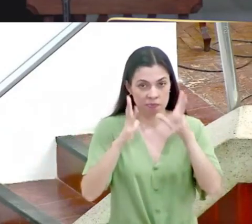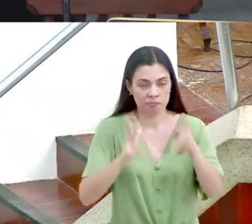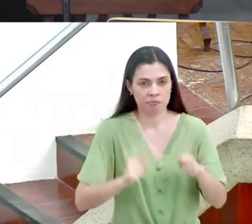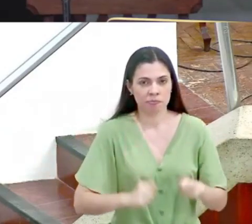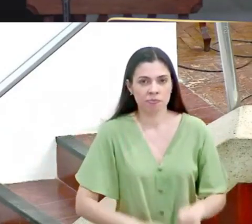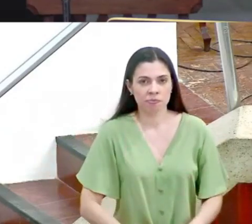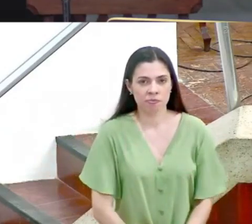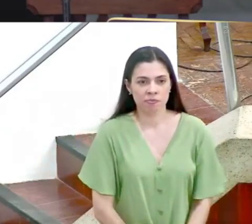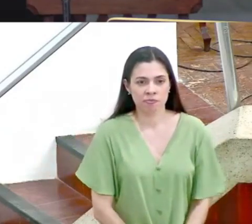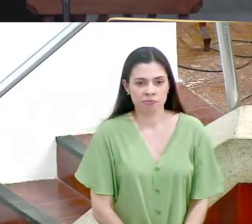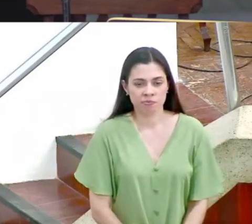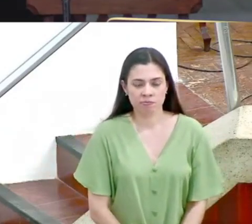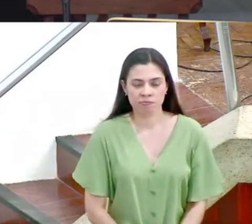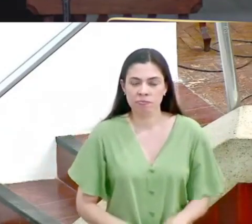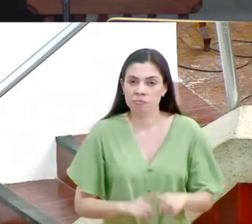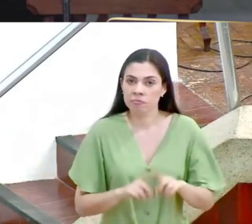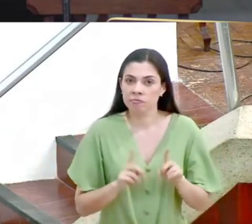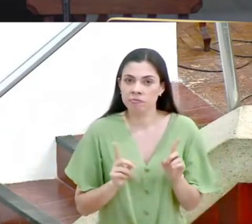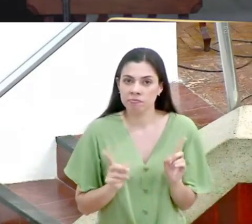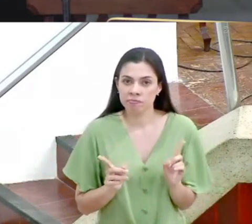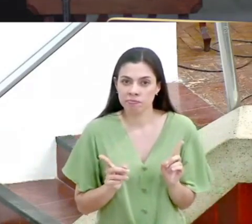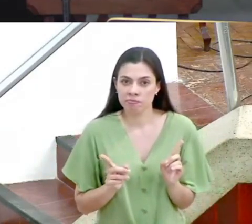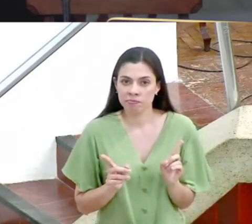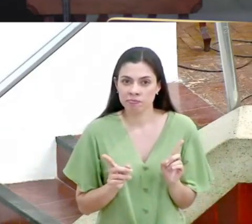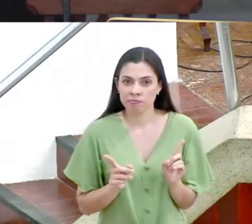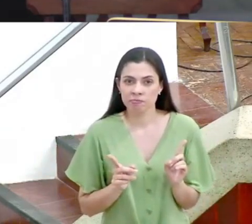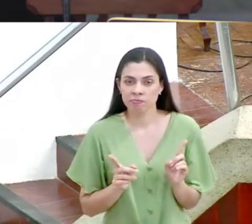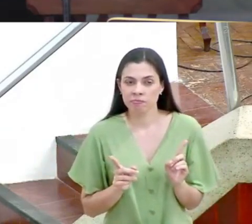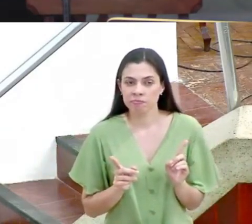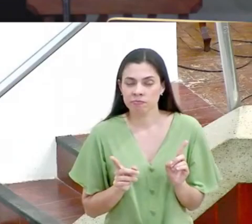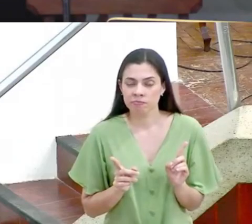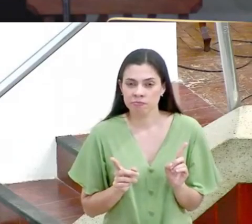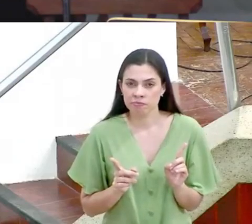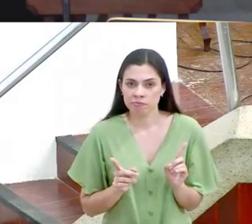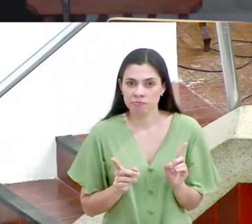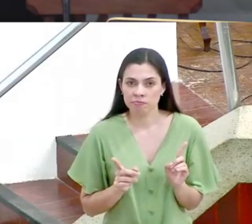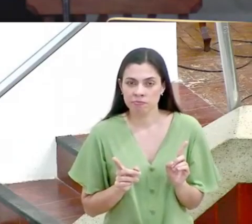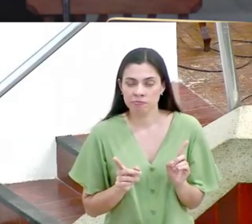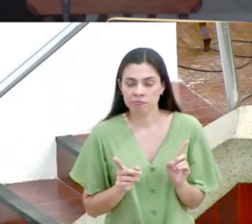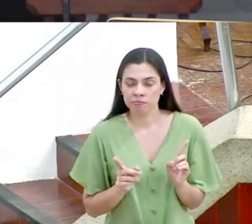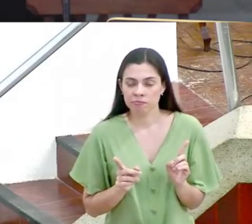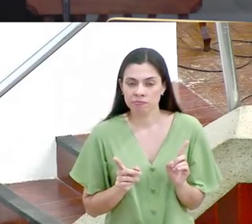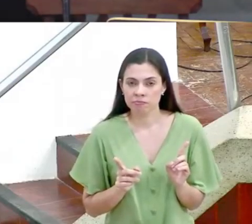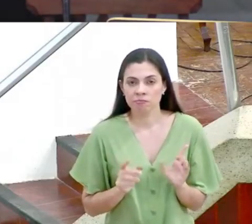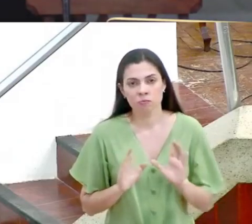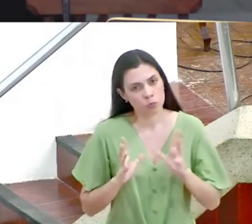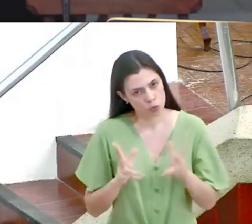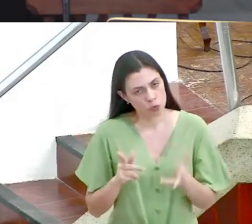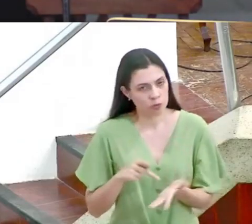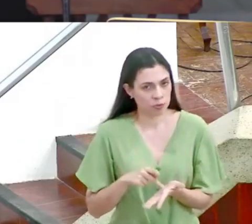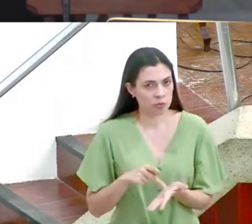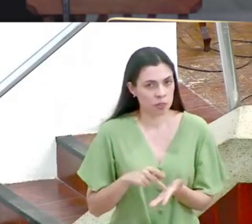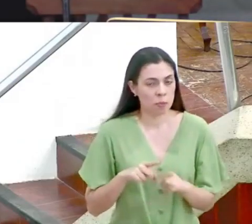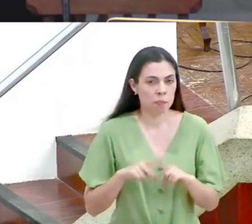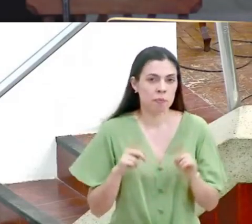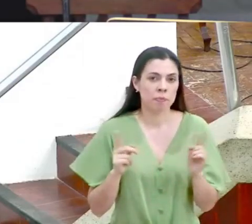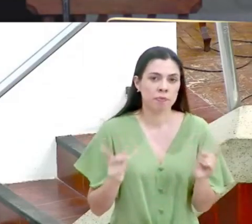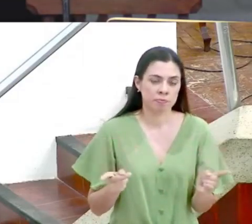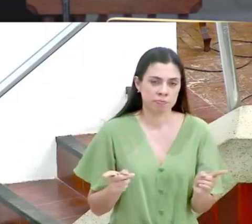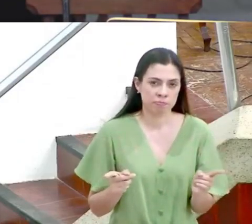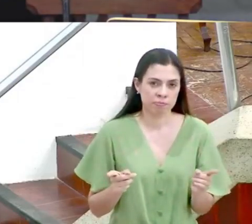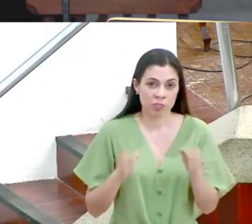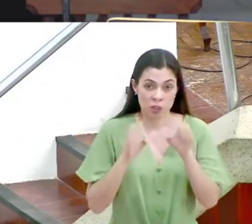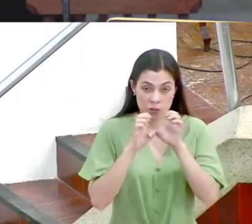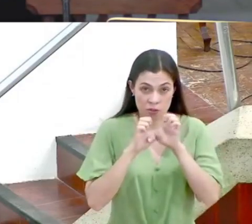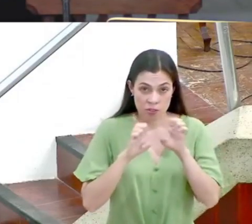terra no entanto apesar de cada um desses relatos ser verdade o Evangelho